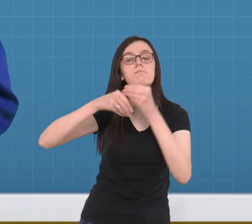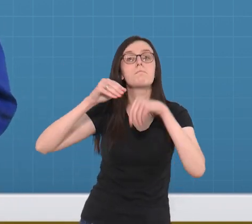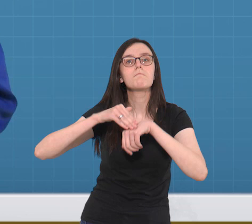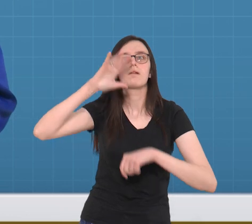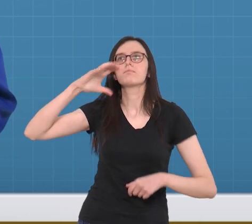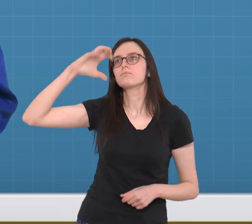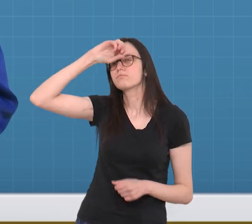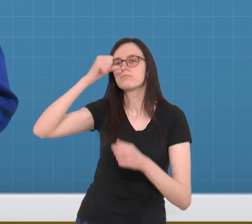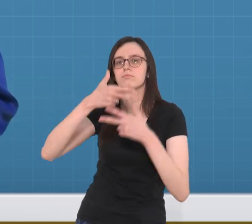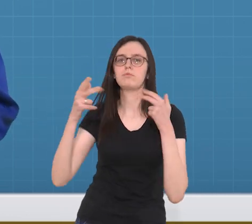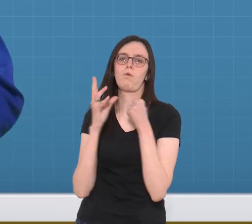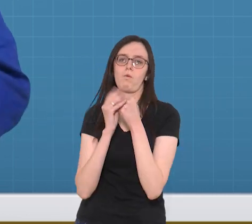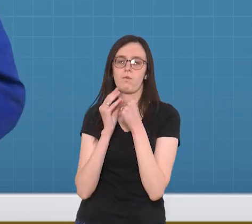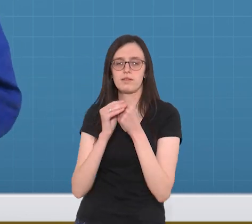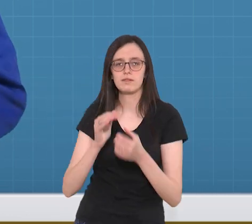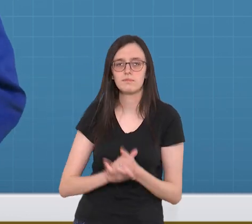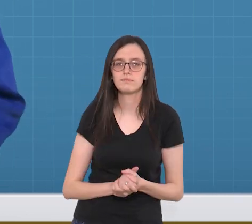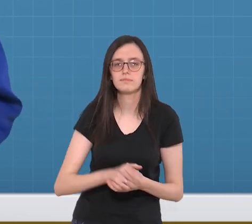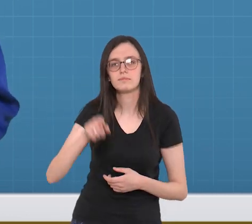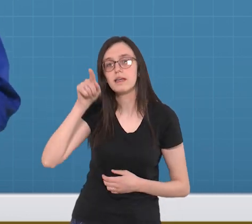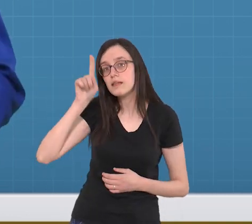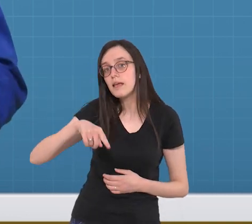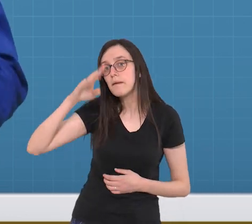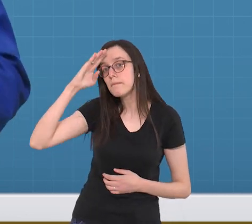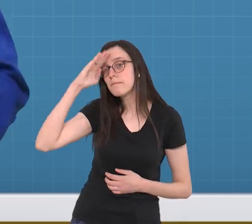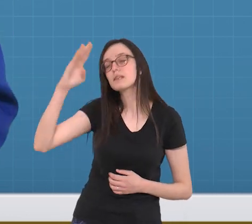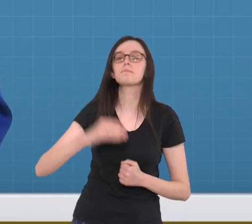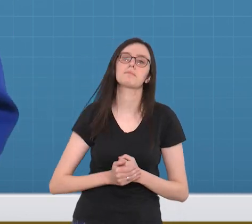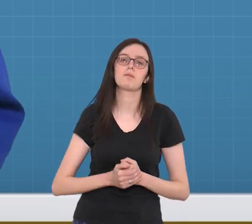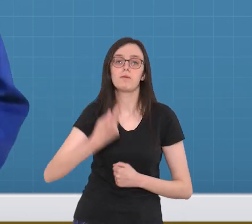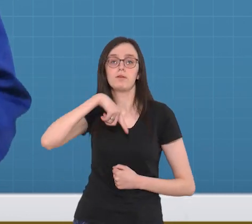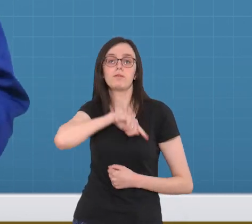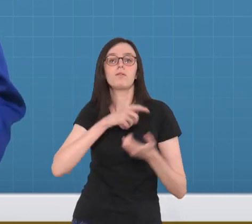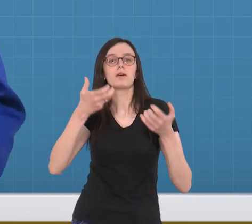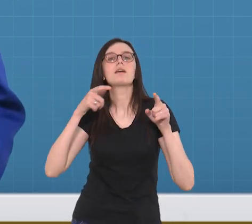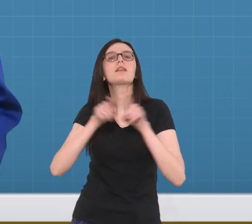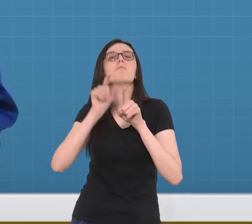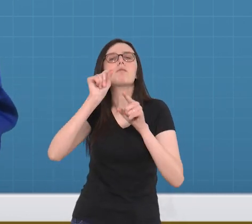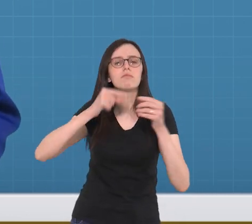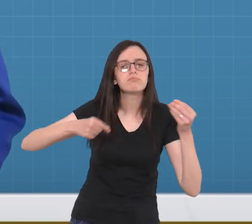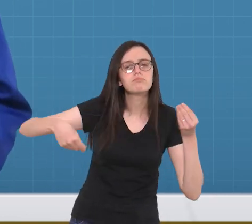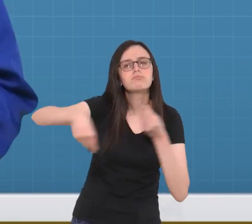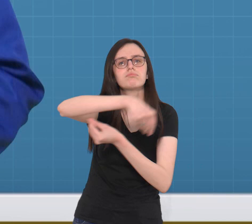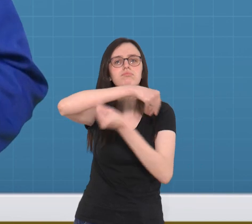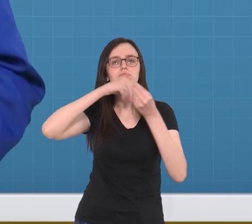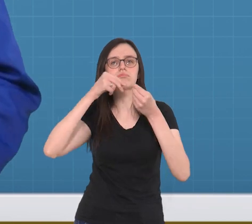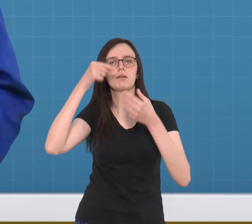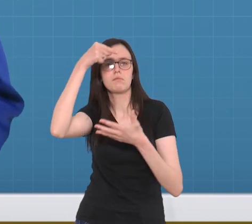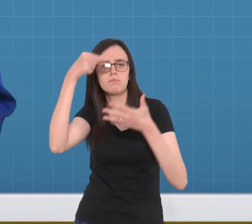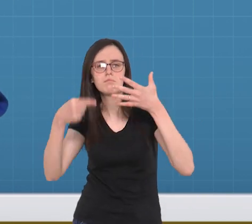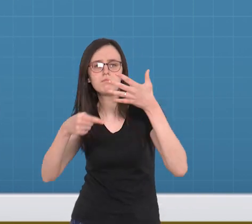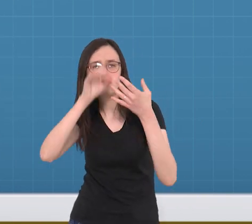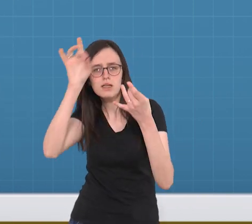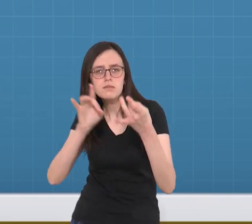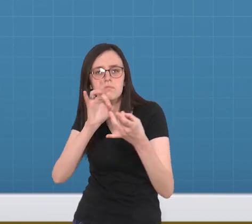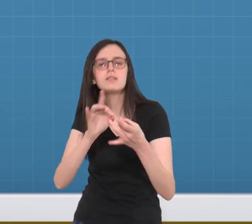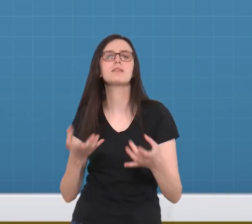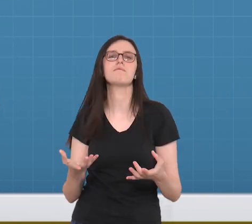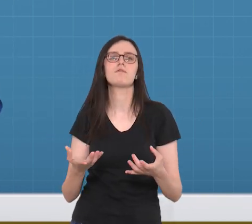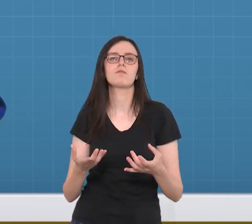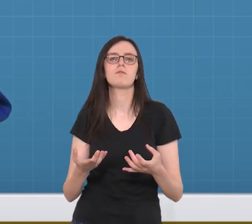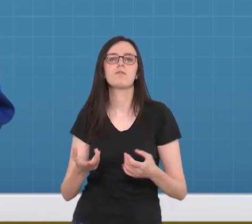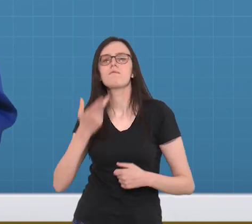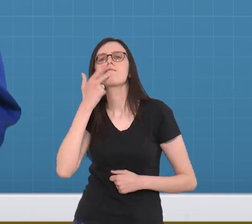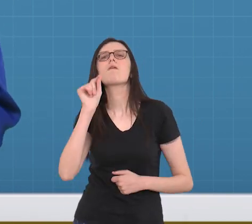de conhecimento. Esse é o nosso principal. Nós queremos também desenvolver algumas habilidades específicas envolvendo